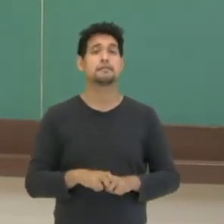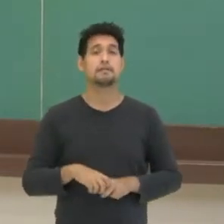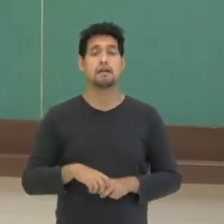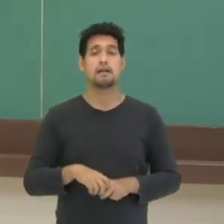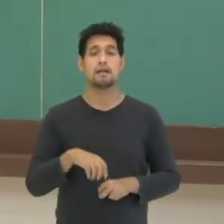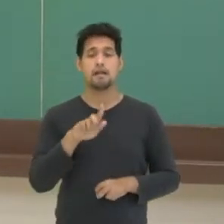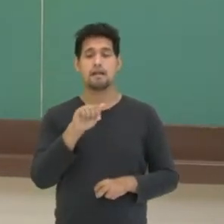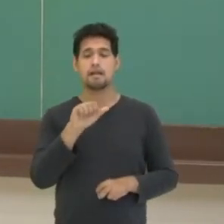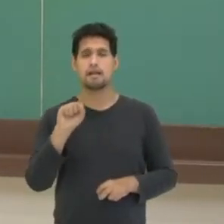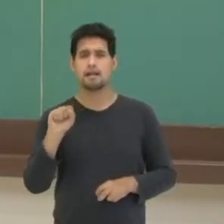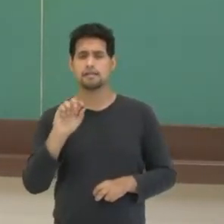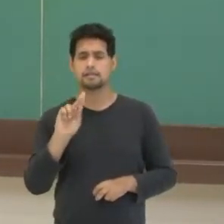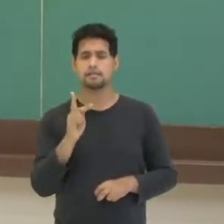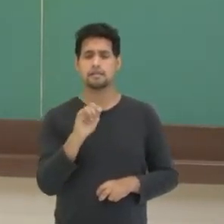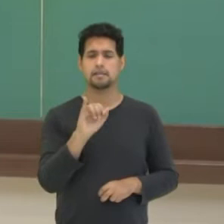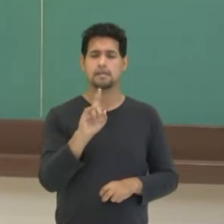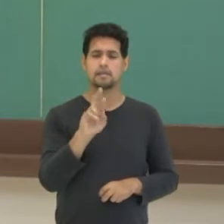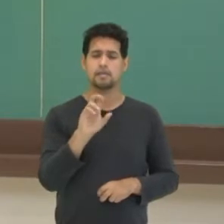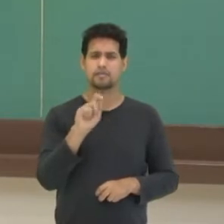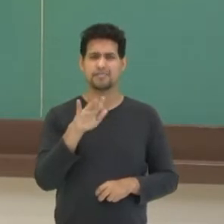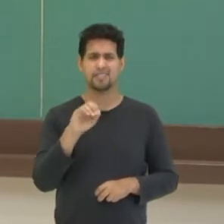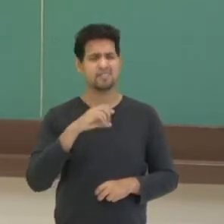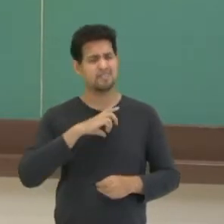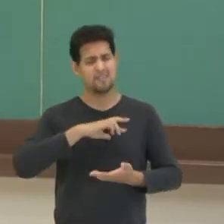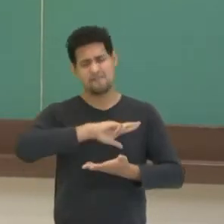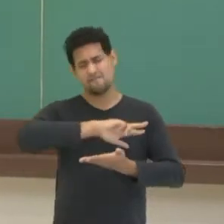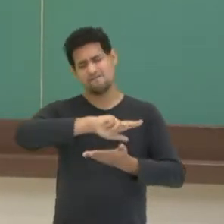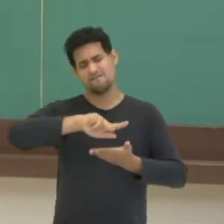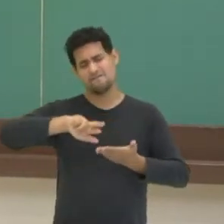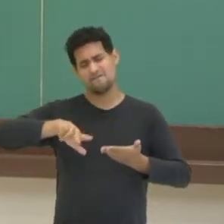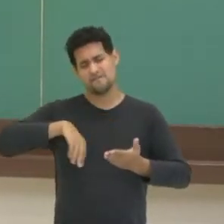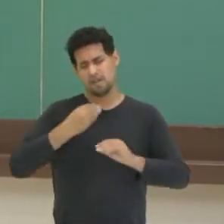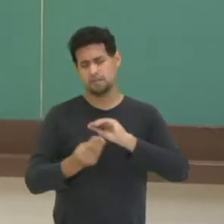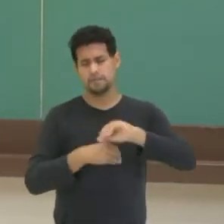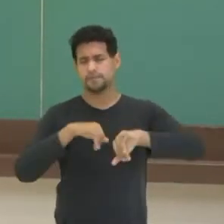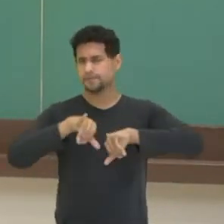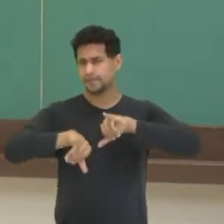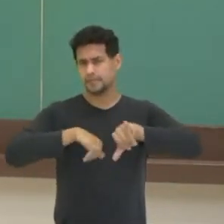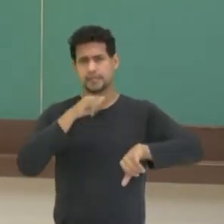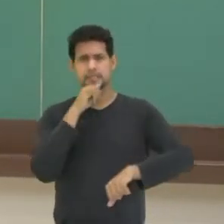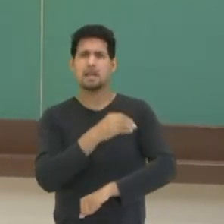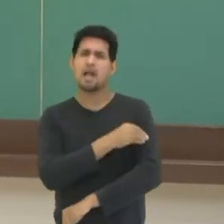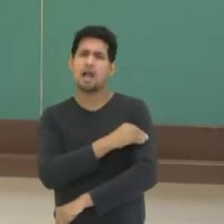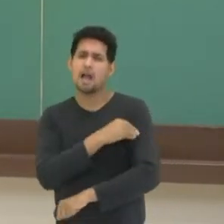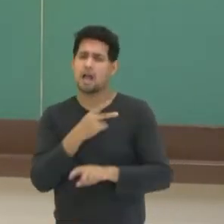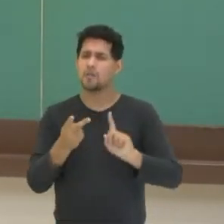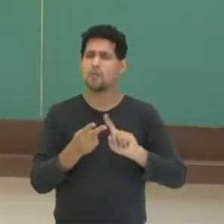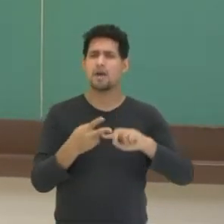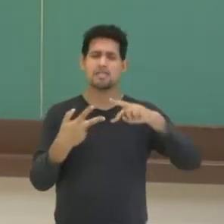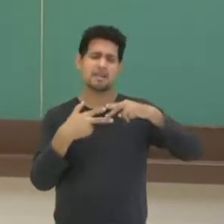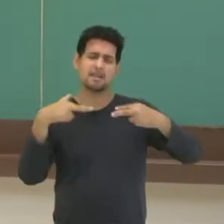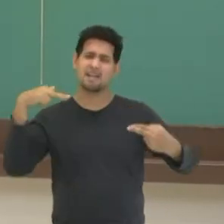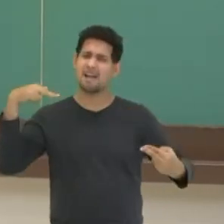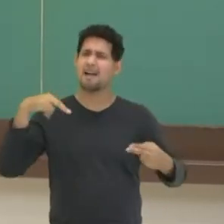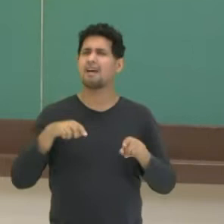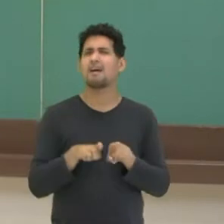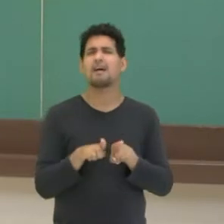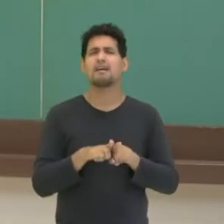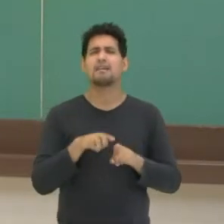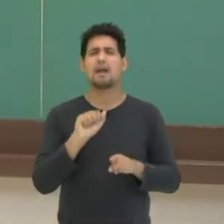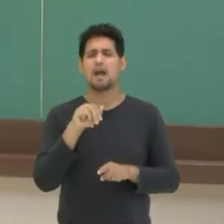gás hidrogênio. Nós temos milhões de substâncias químicas. O etanol, o DNA,